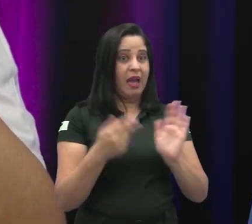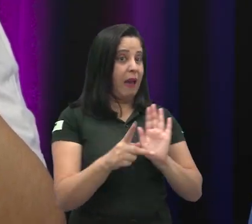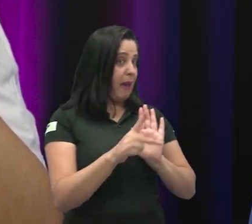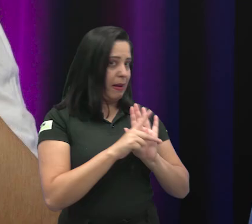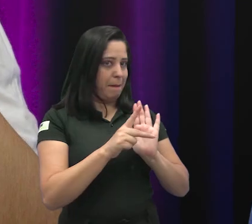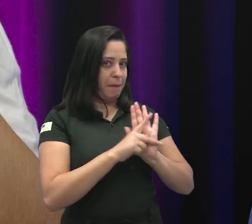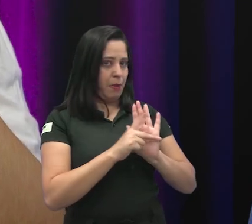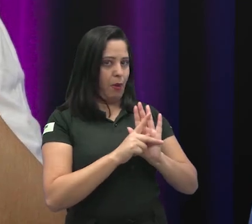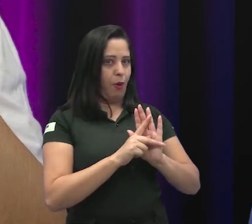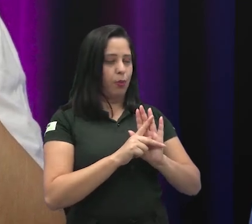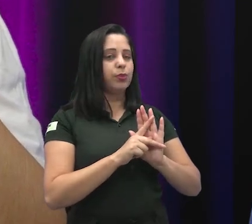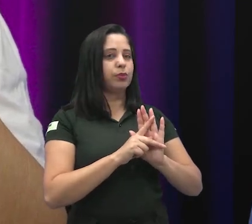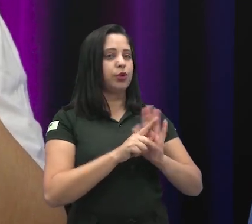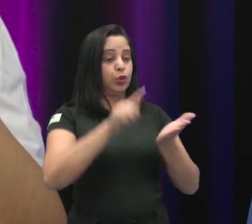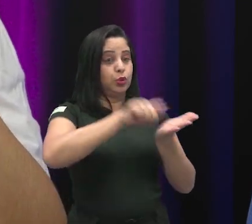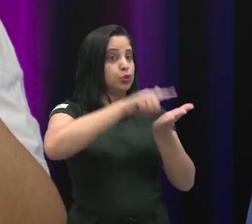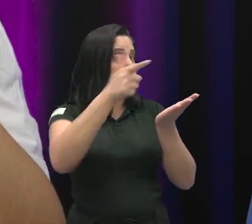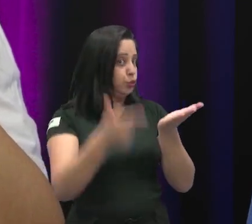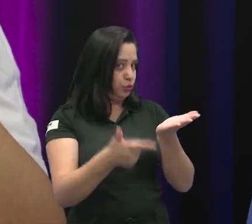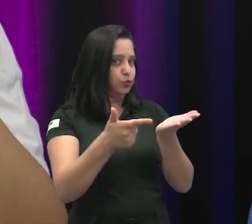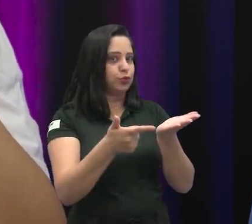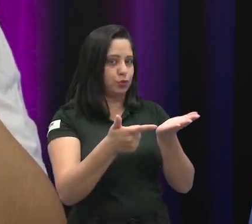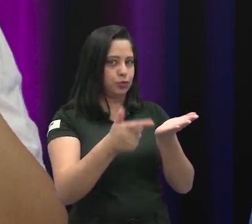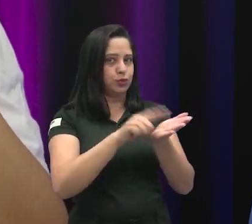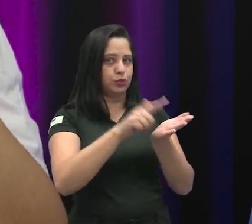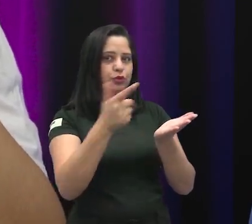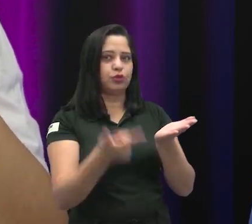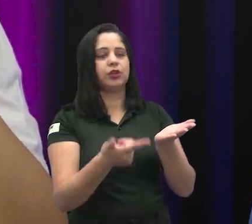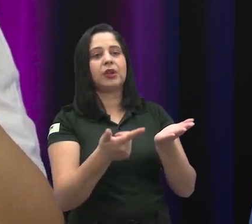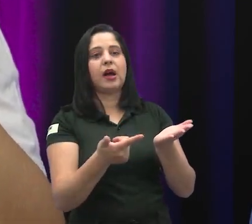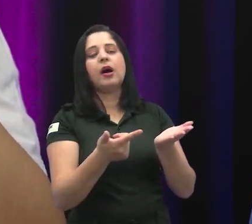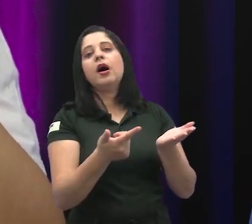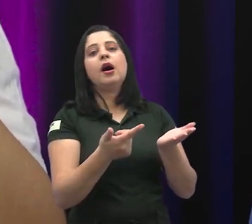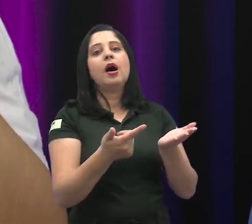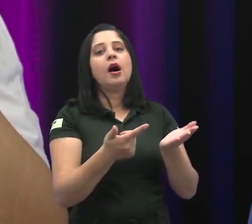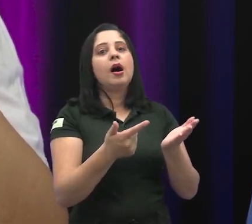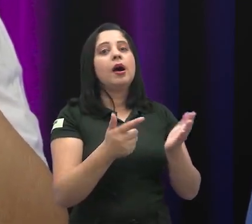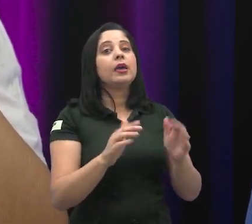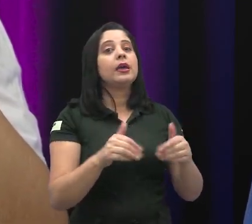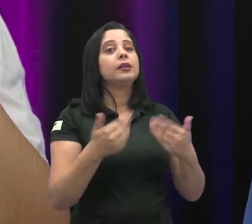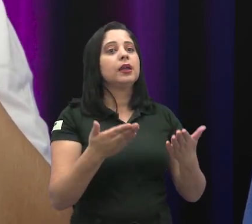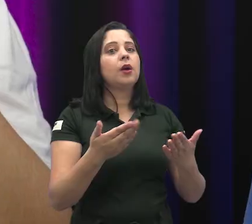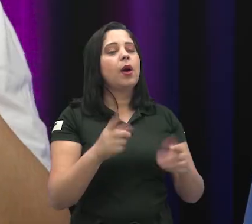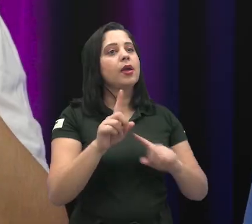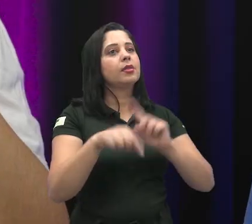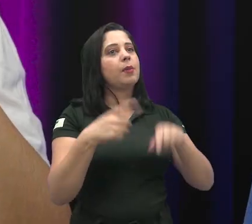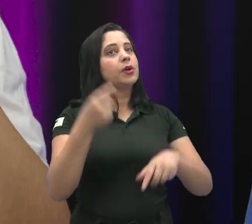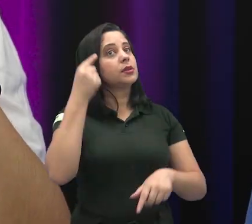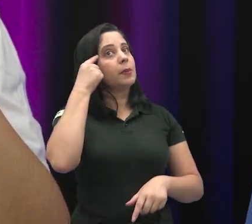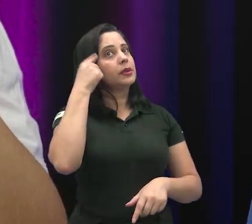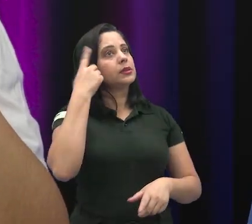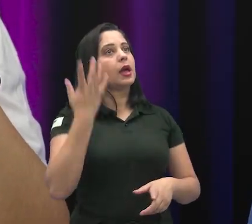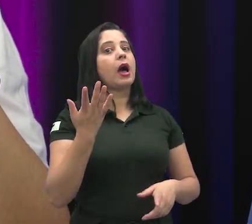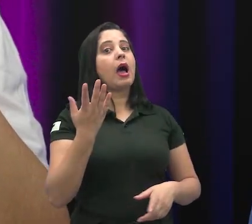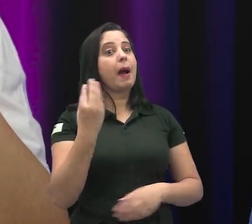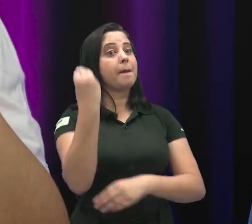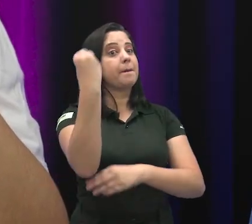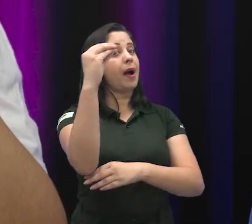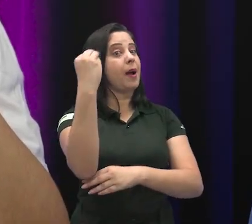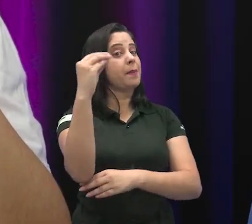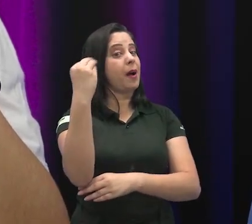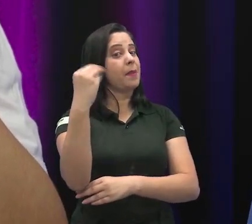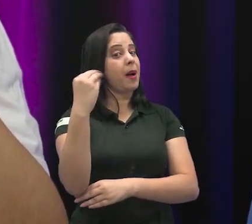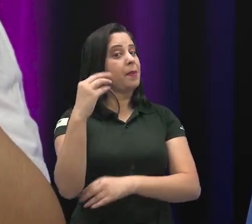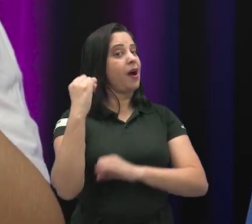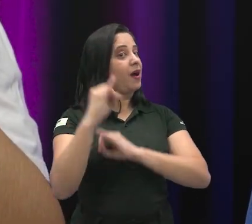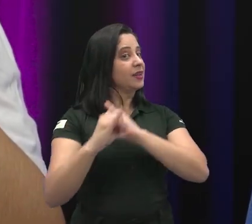faz. A agenda cultural, ela é um quadro no jornal também, que a gente mostra toda sexta-feira. E aí, de repente, veio a internet. Então, a gente já passou a fazer um